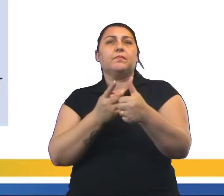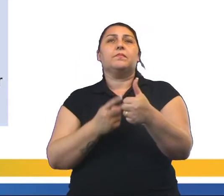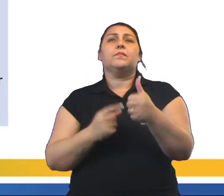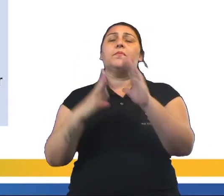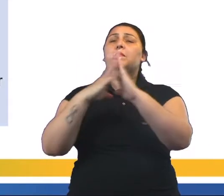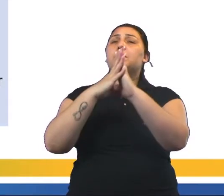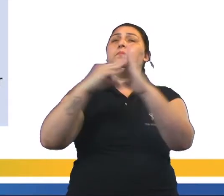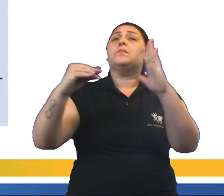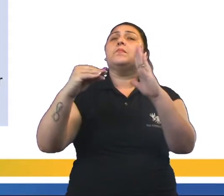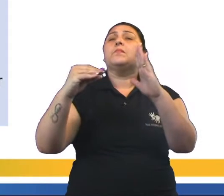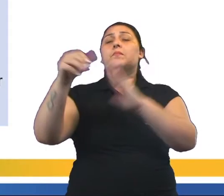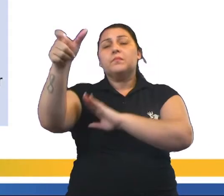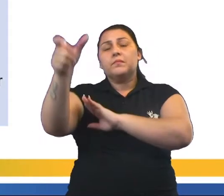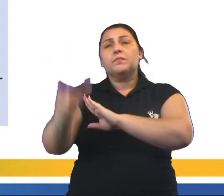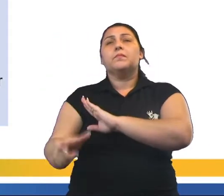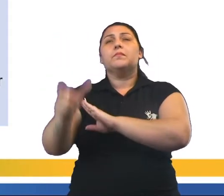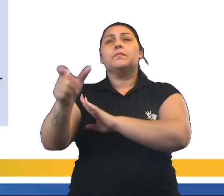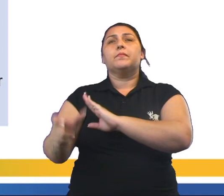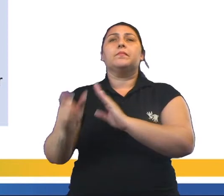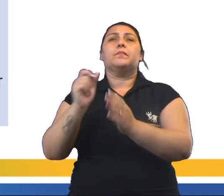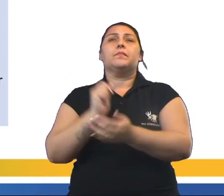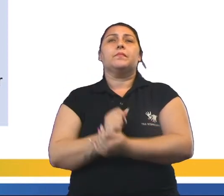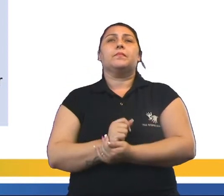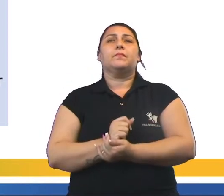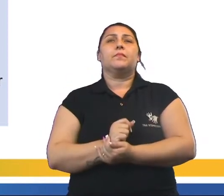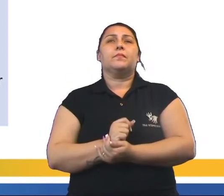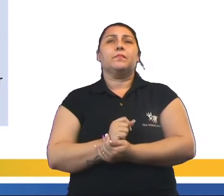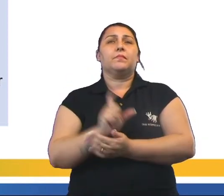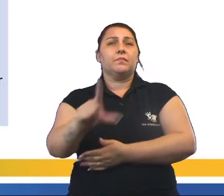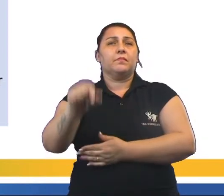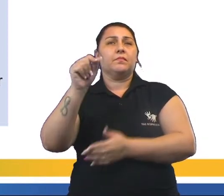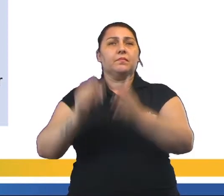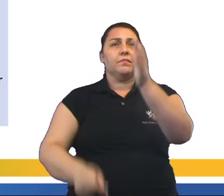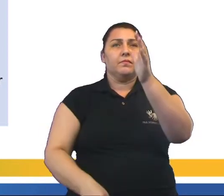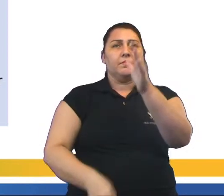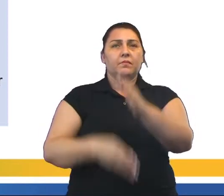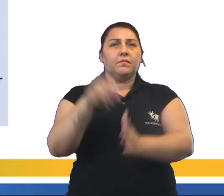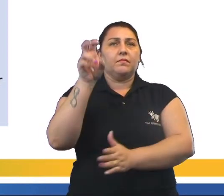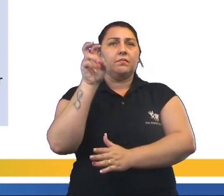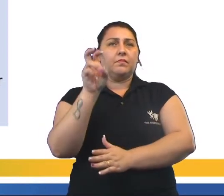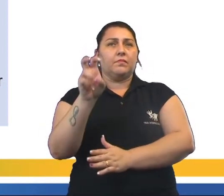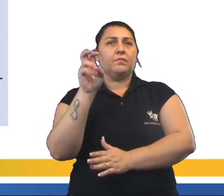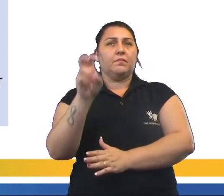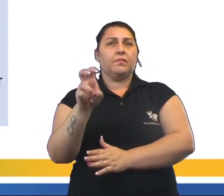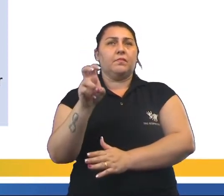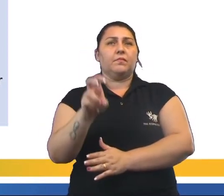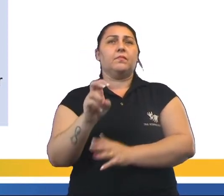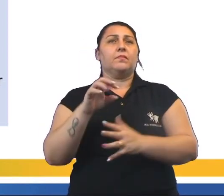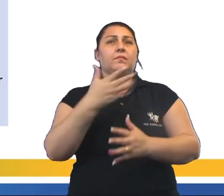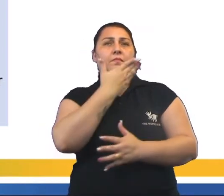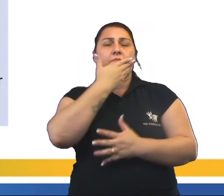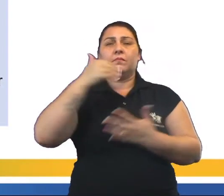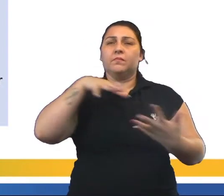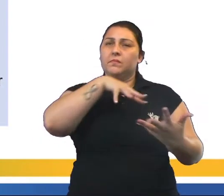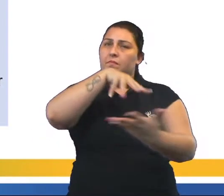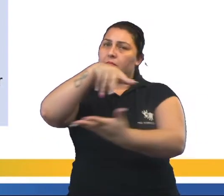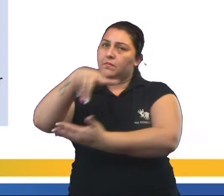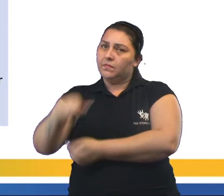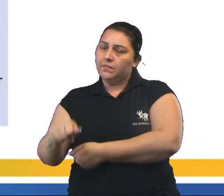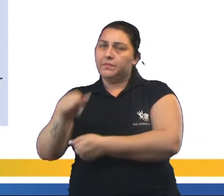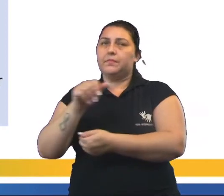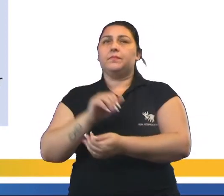né? A entrevista ela está dividida em partes. Percebemos no roteiro da entrevista uma divisão do assunto. A parte 1 são